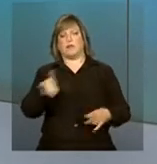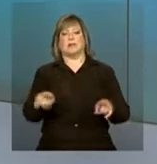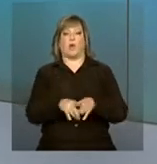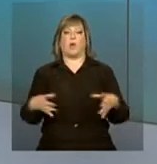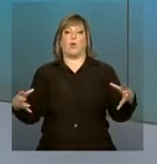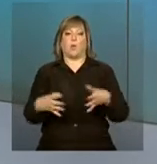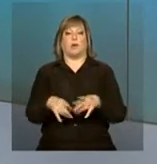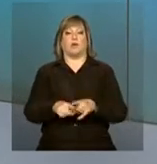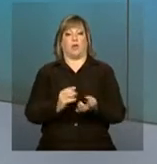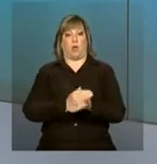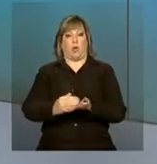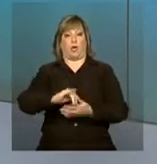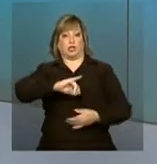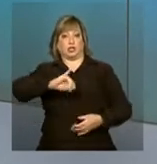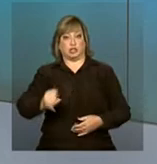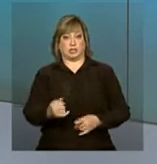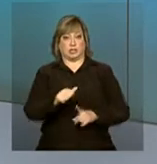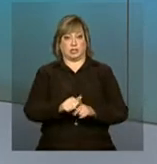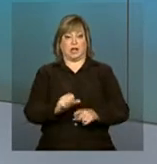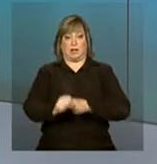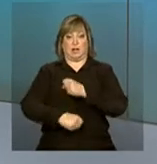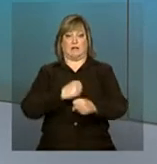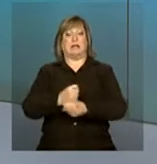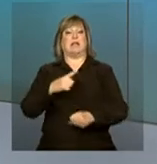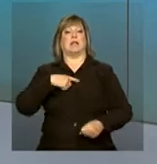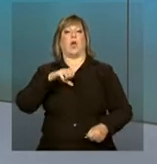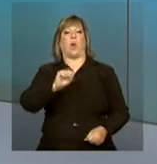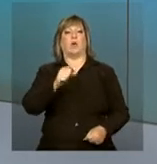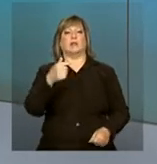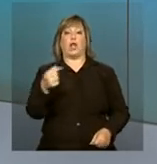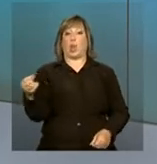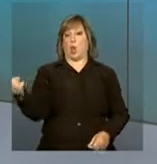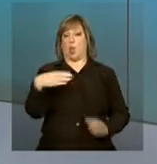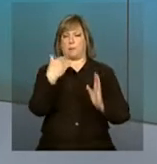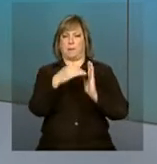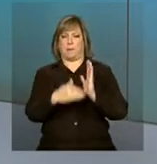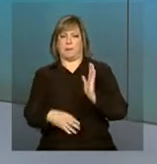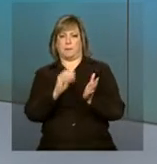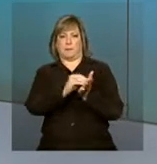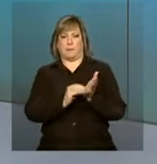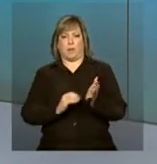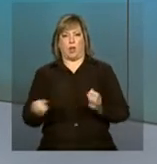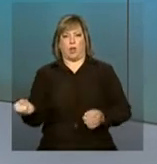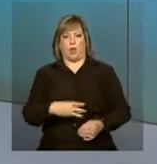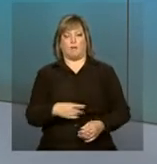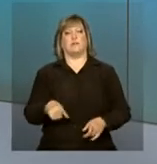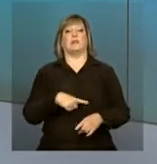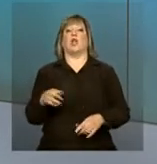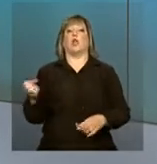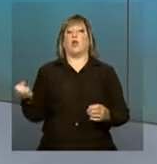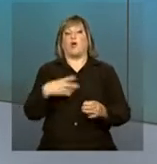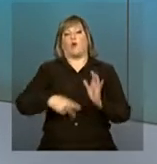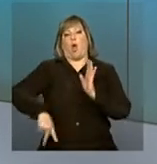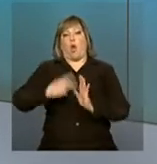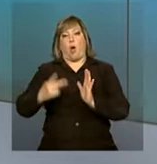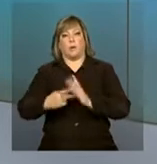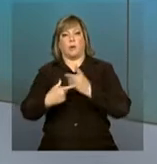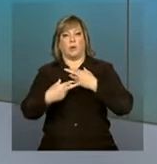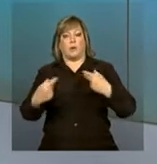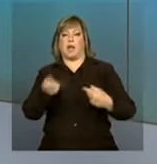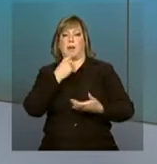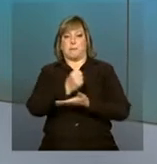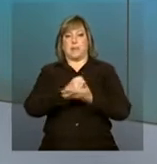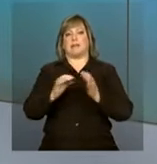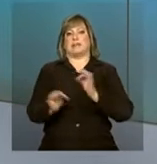a partir de janeiro de 2014. São 87 novos itens, entre eles novos tipos de cirurgias, medicamentos